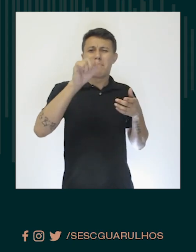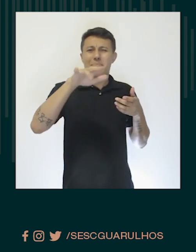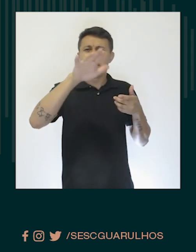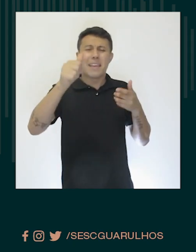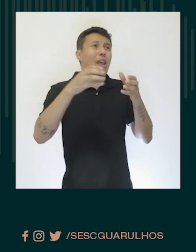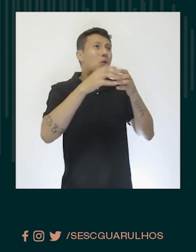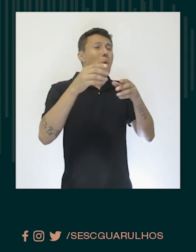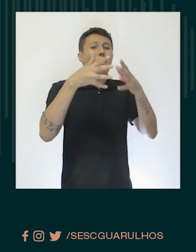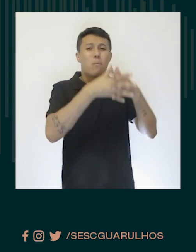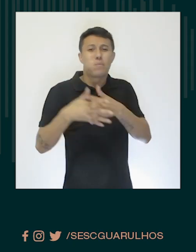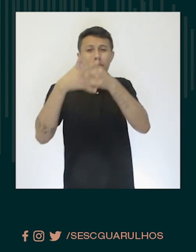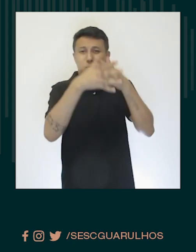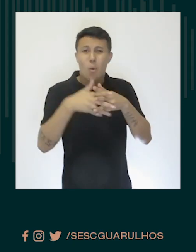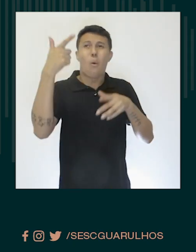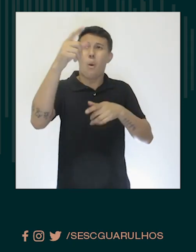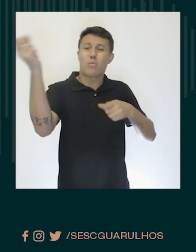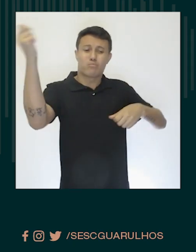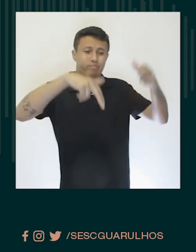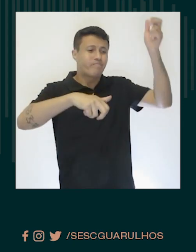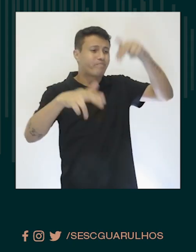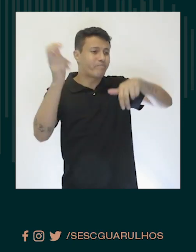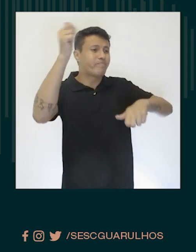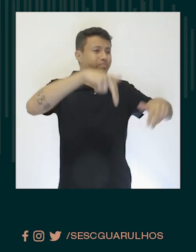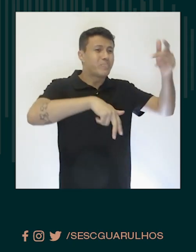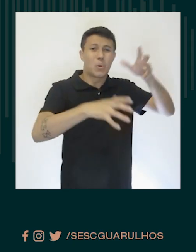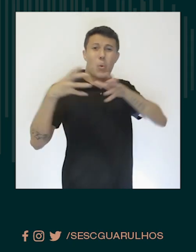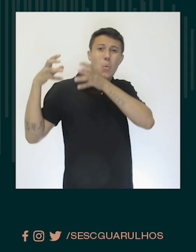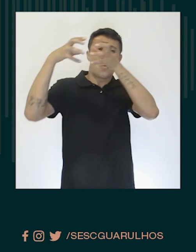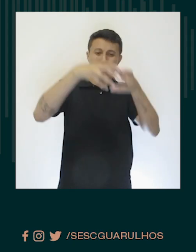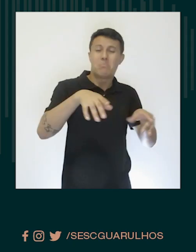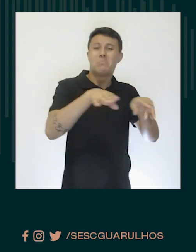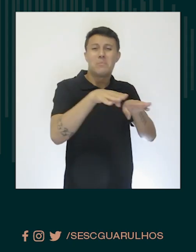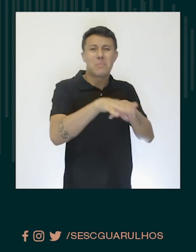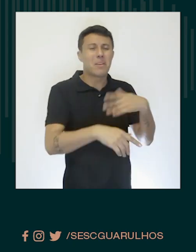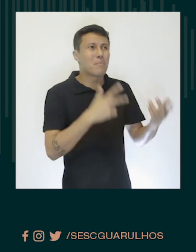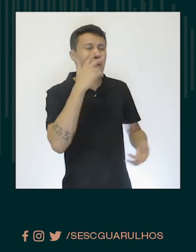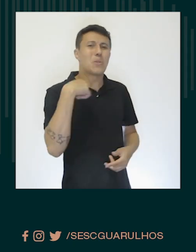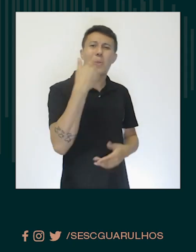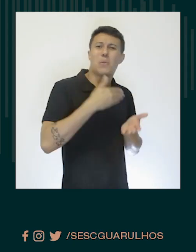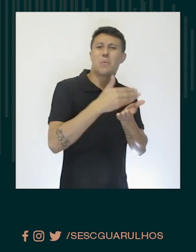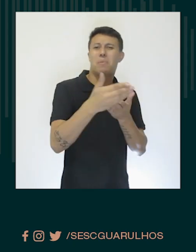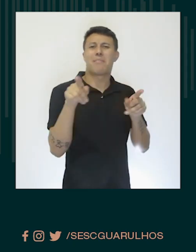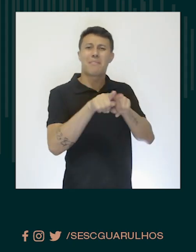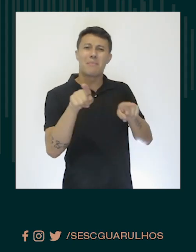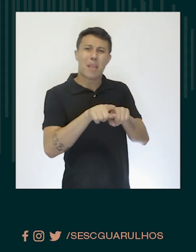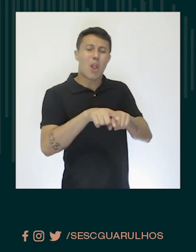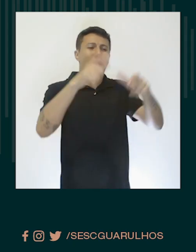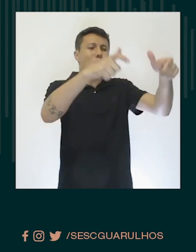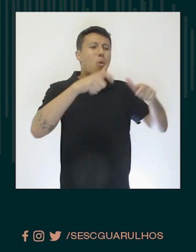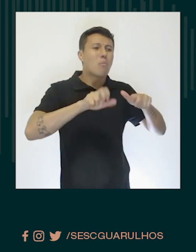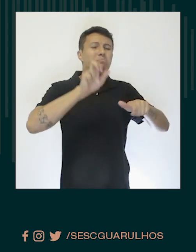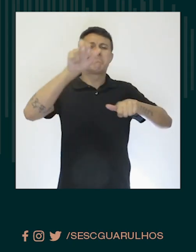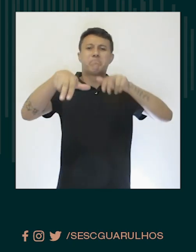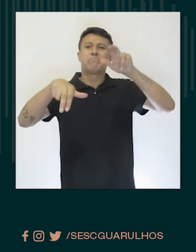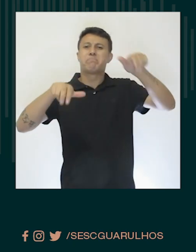teve uma banda dos Estados Unidos, o Cosmonaut, e teve o Alegórica e uma galera. E aí disso a gente começou a ir para outros lugares.